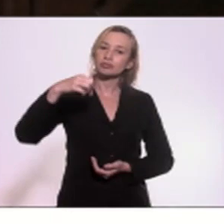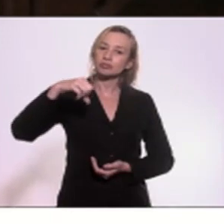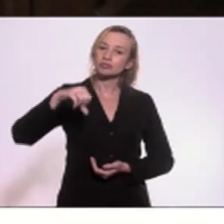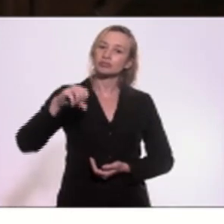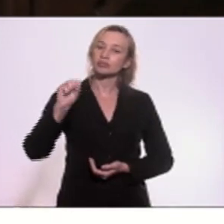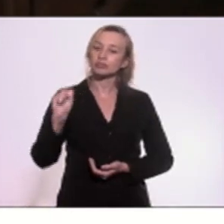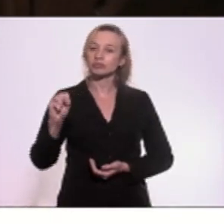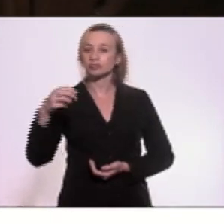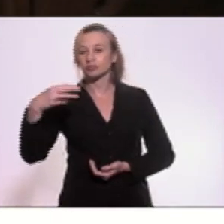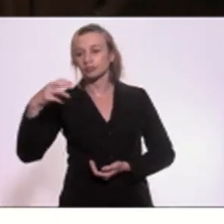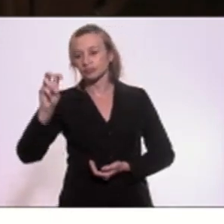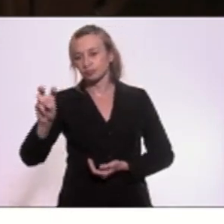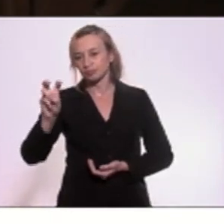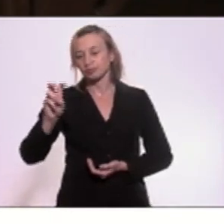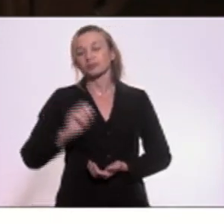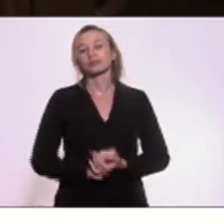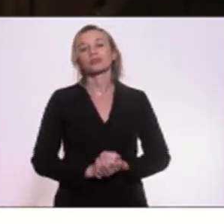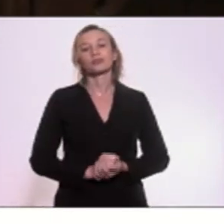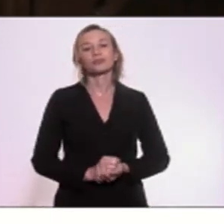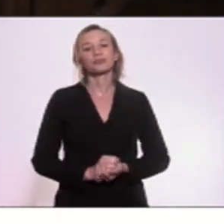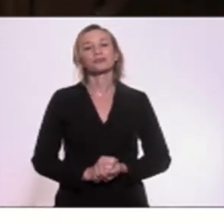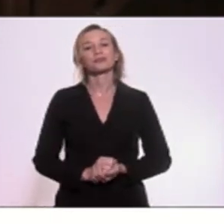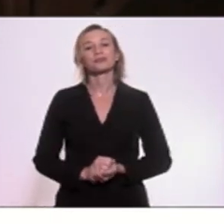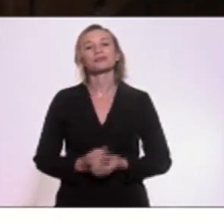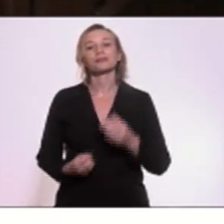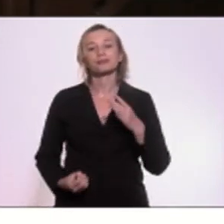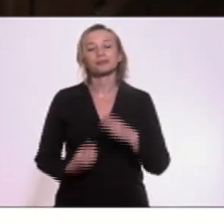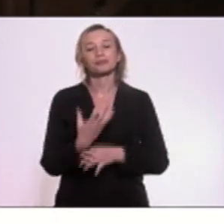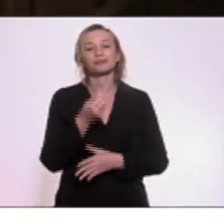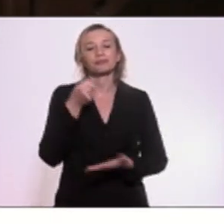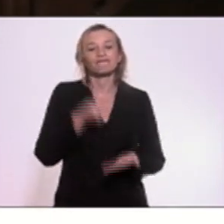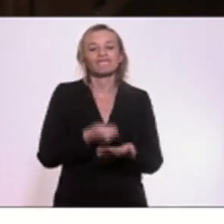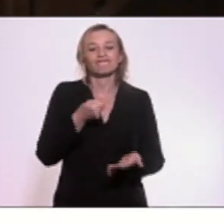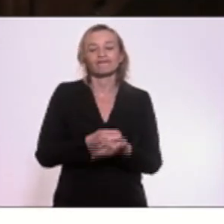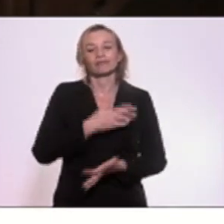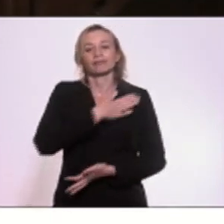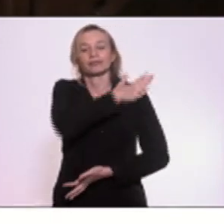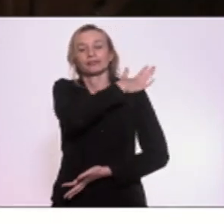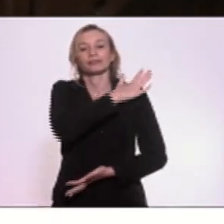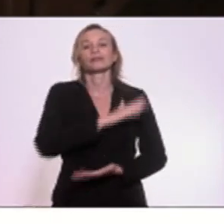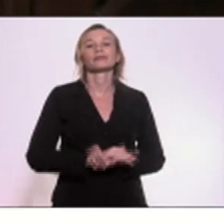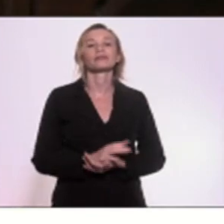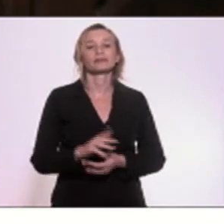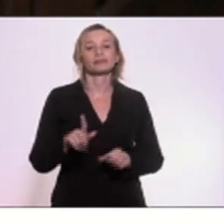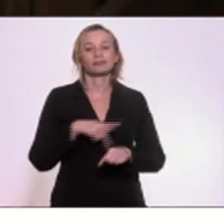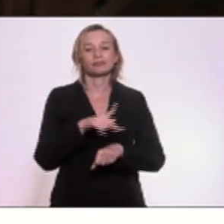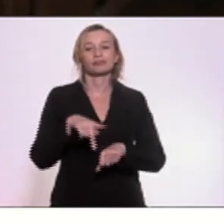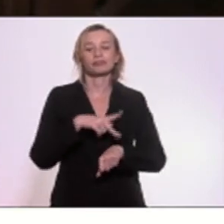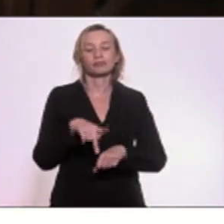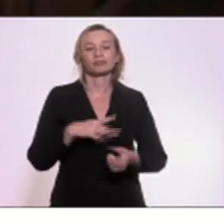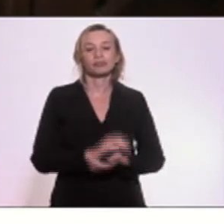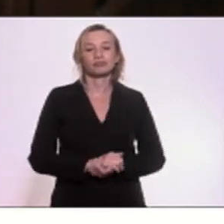1985, quando se instalou exatamente uma ditadura militar neste país.